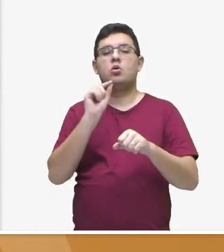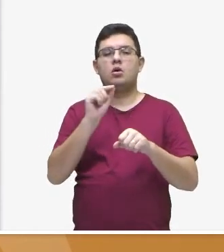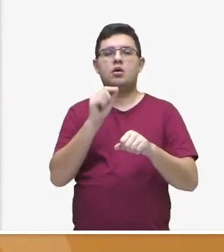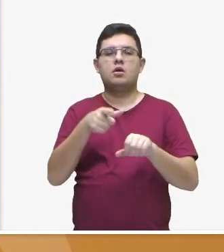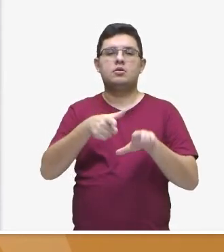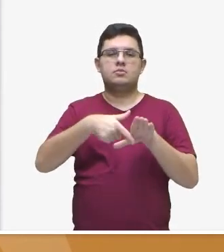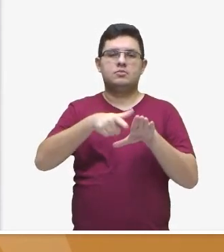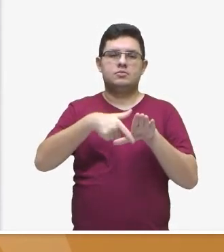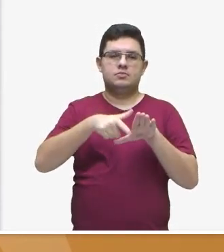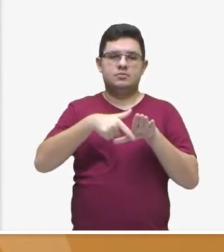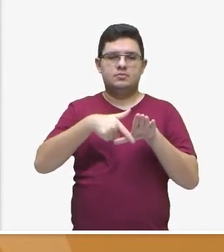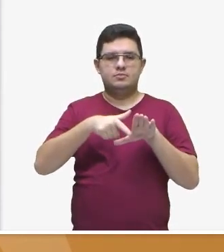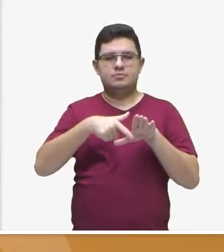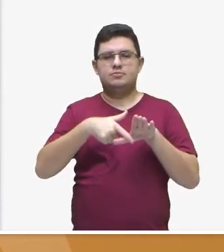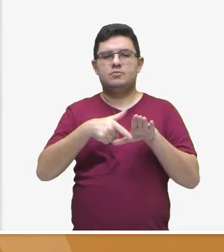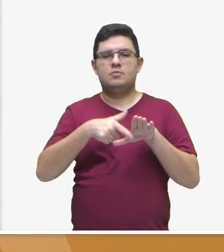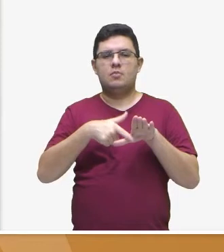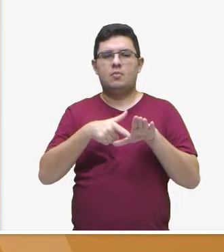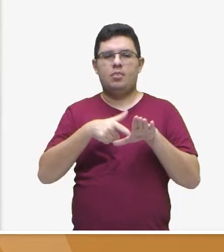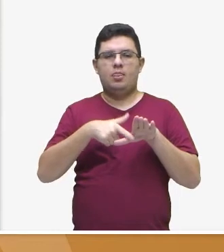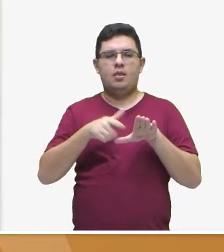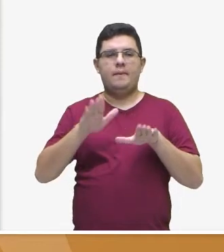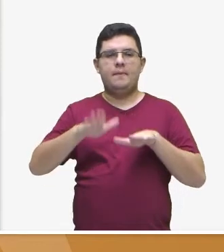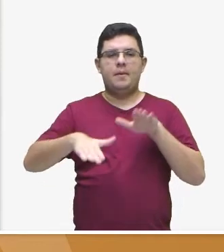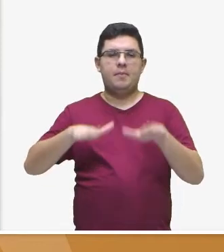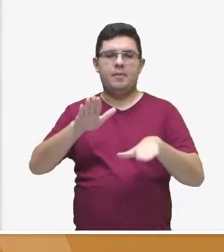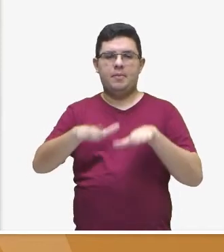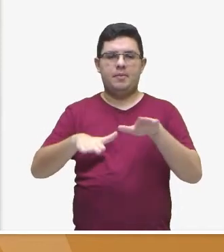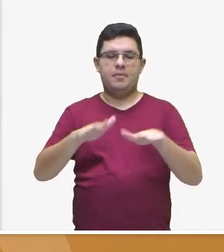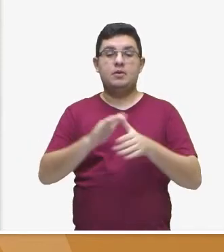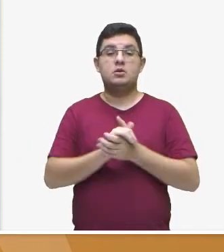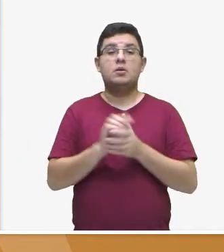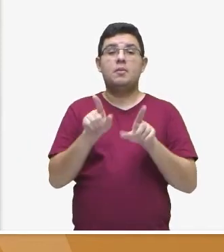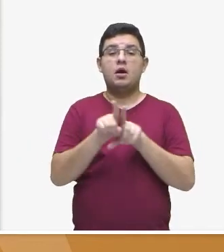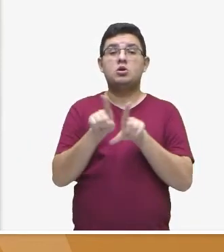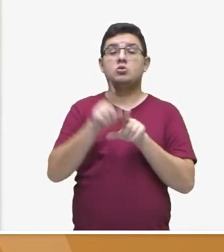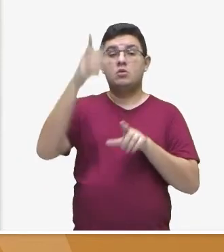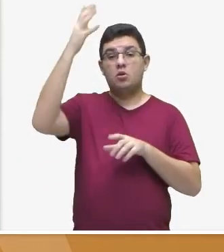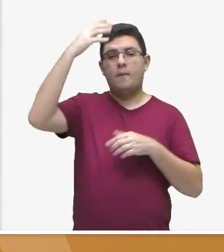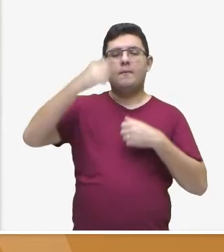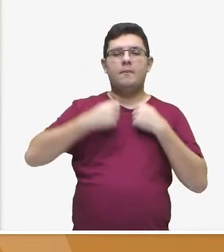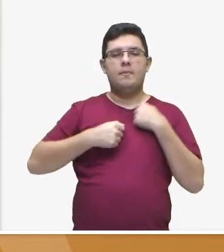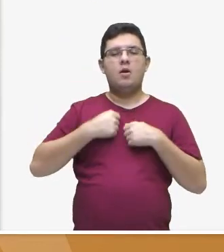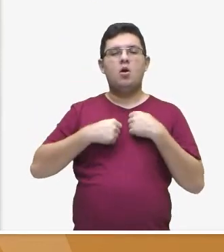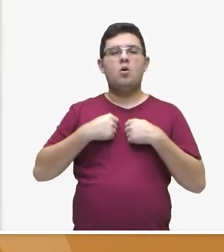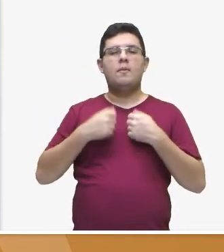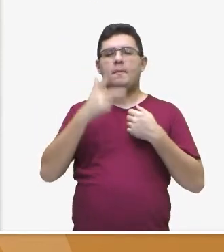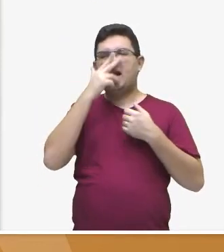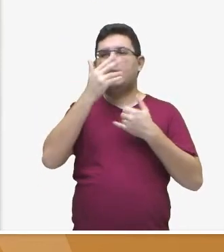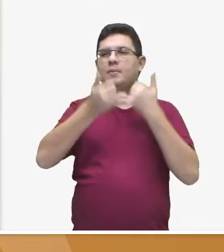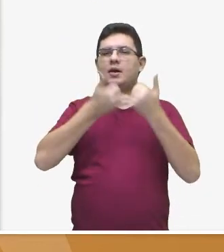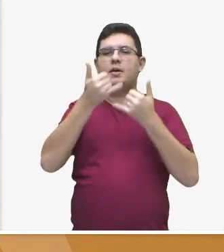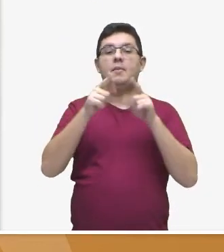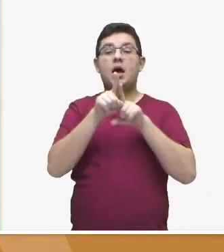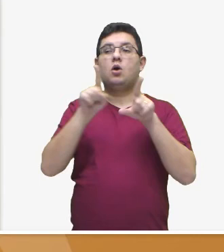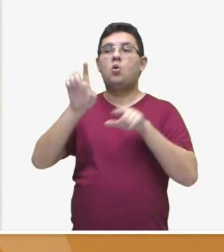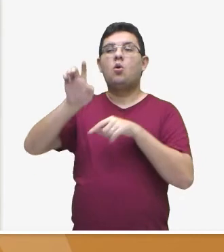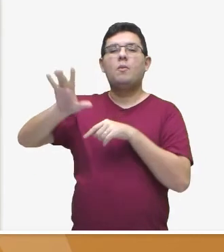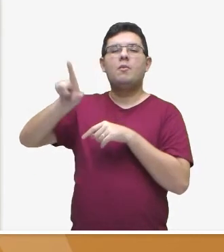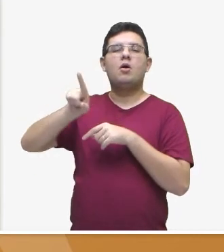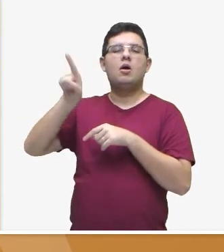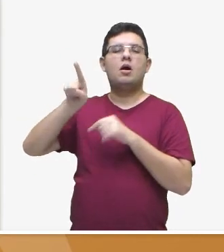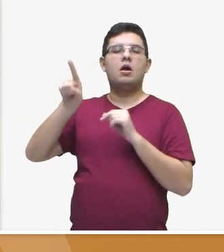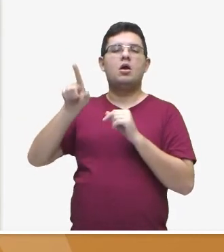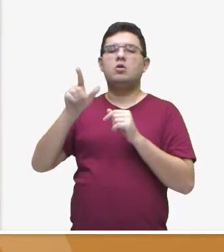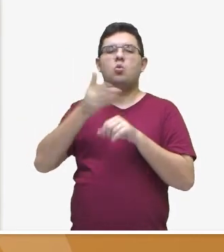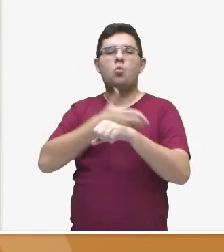também de tomar banho. Parece que é brincadeira, mas não é, né? Os portugueses não tinham o hábito de tomar banho, os europeus em geral, né? Essa